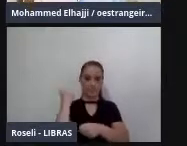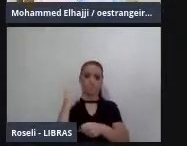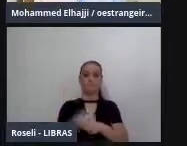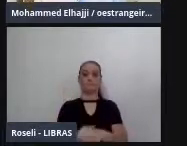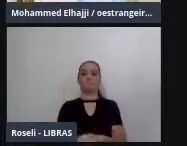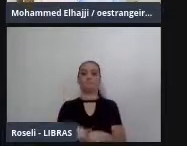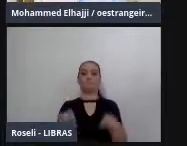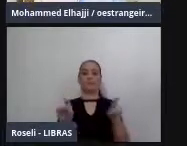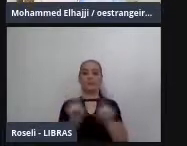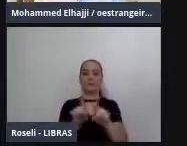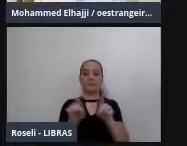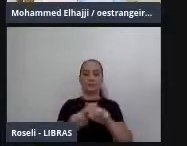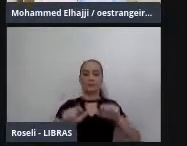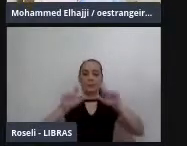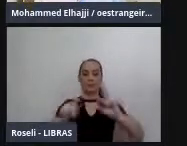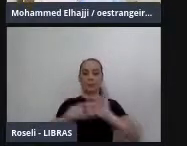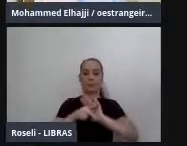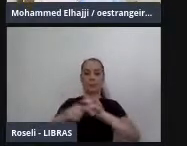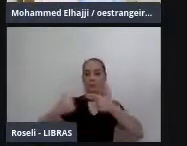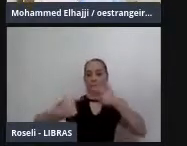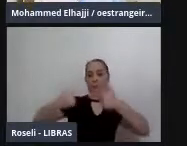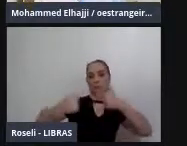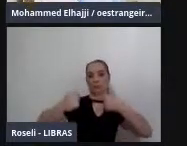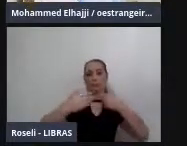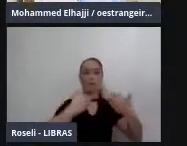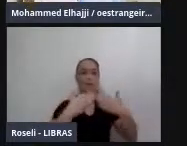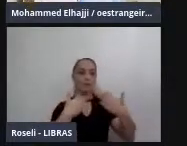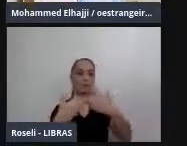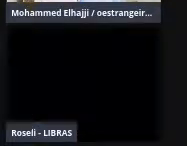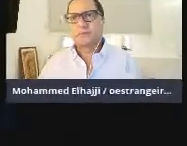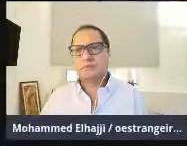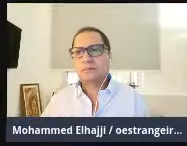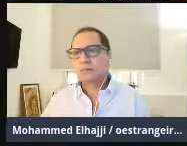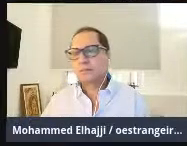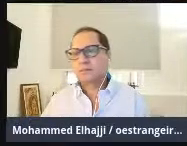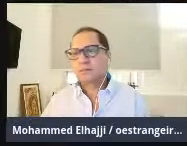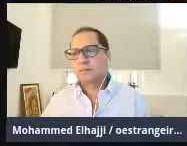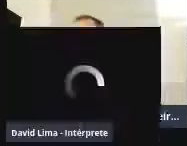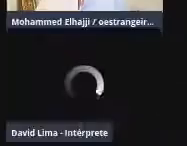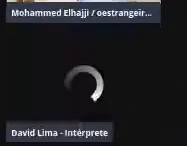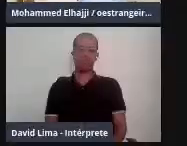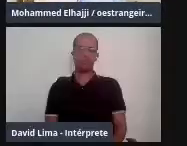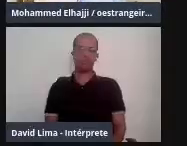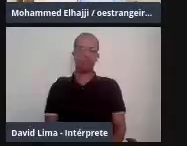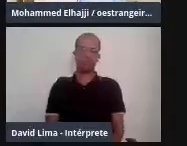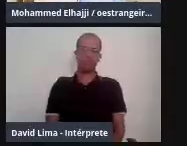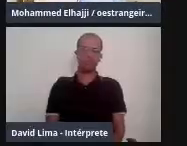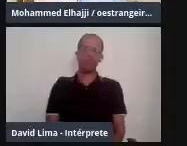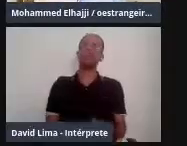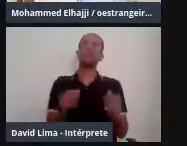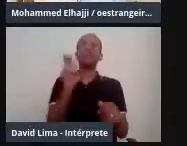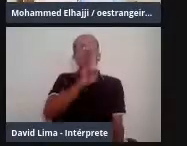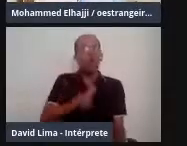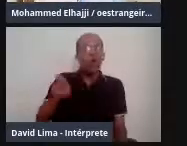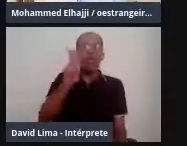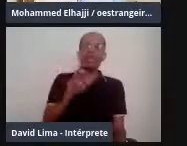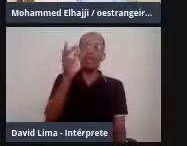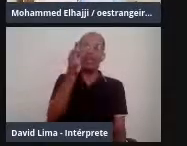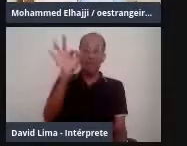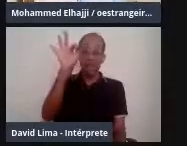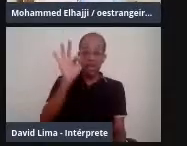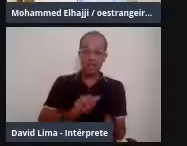Mesas, né, de debate, onde nós convidamos conferencistas, nesse caso, Eleni Varricada, da Universidade